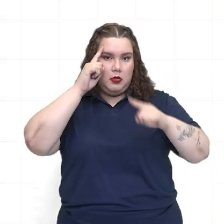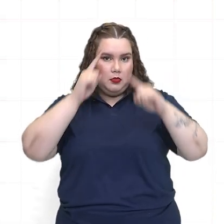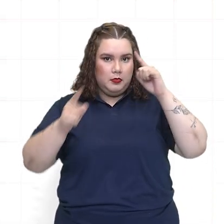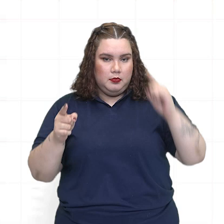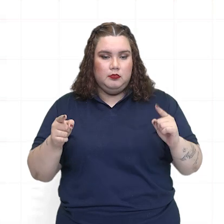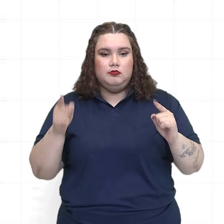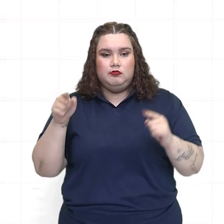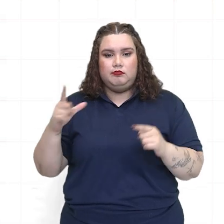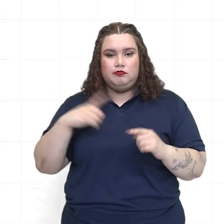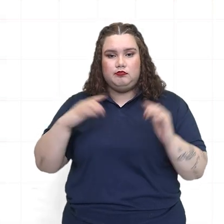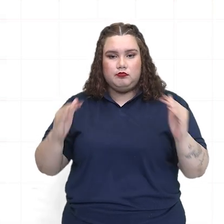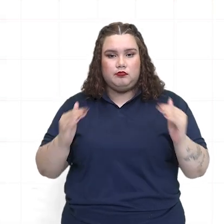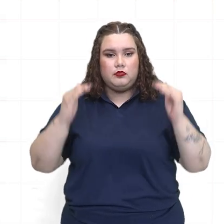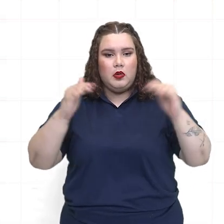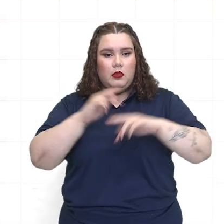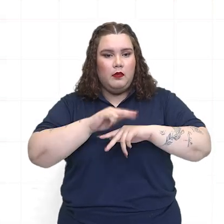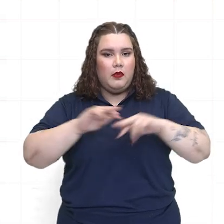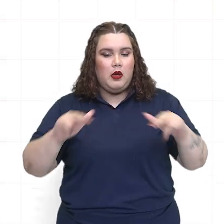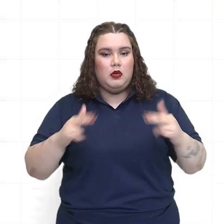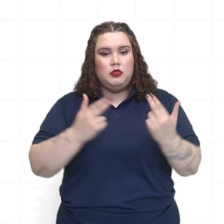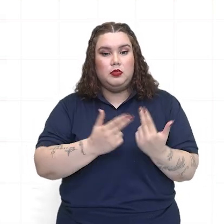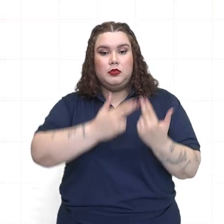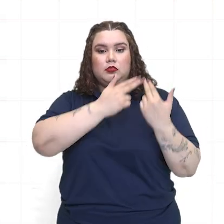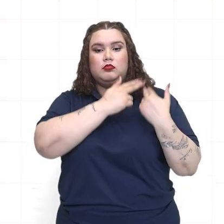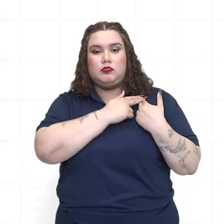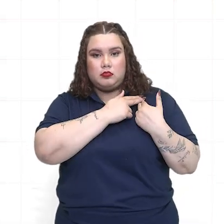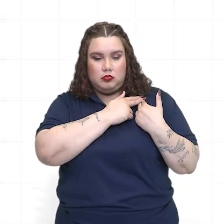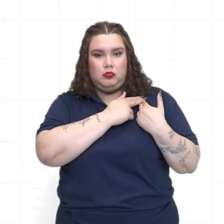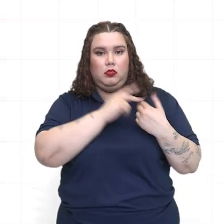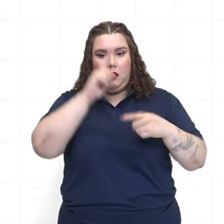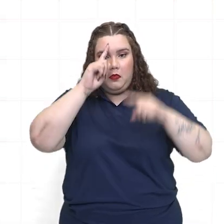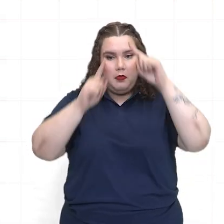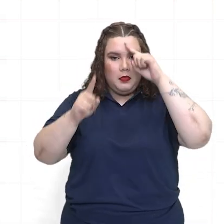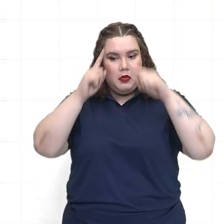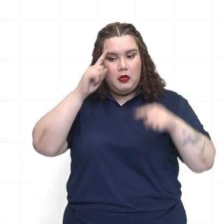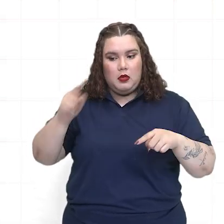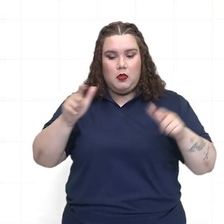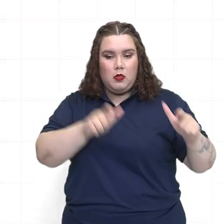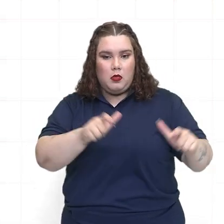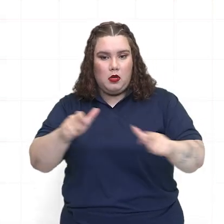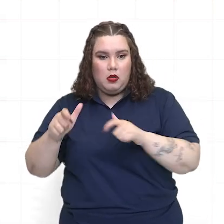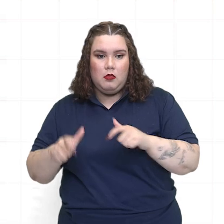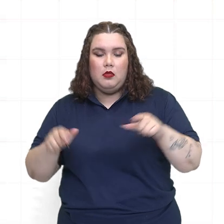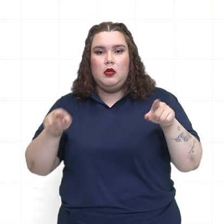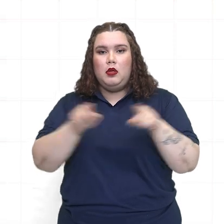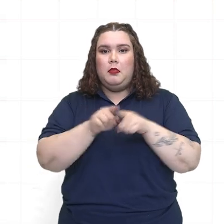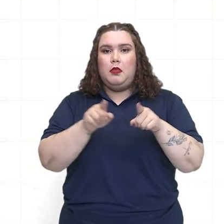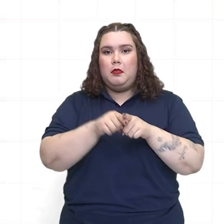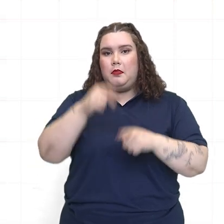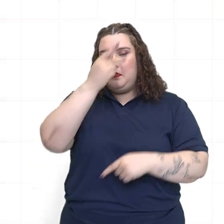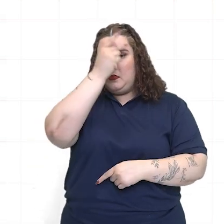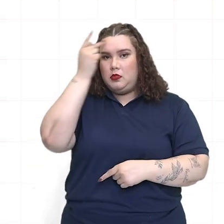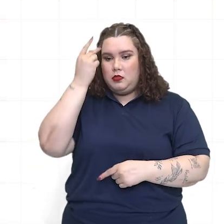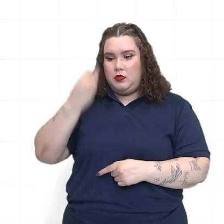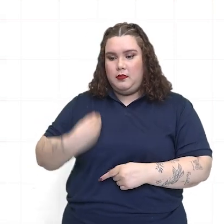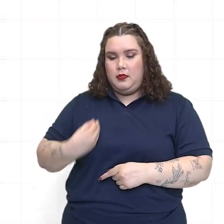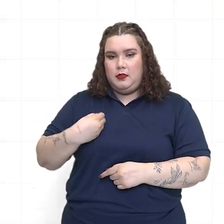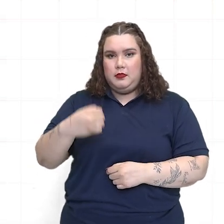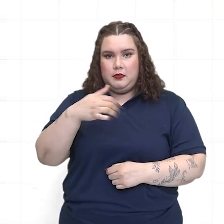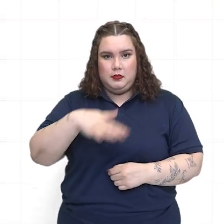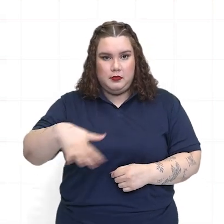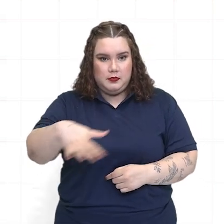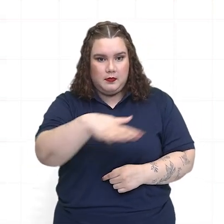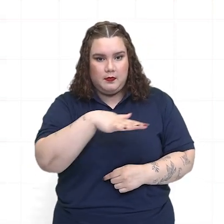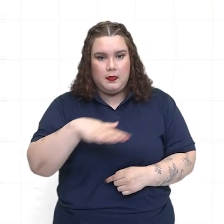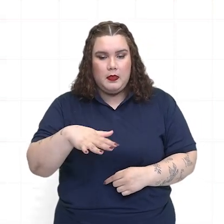e exercia diversos poderes e responsabilidades sobre a terra e pessoas que nela